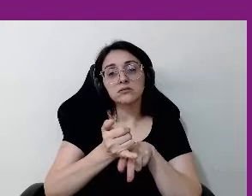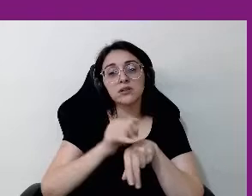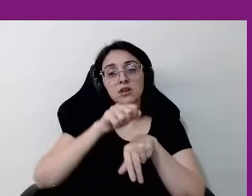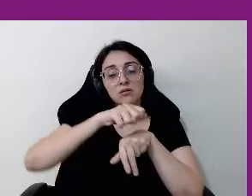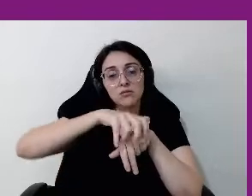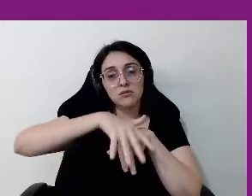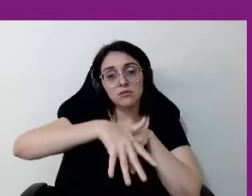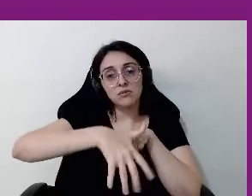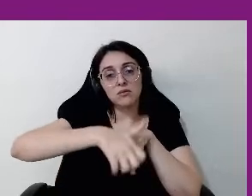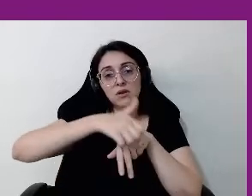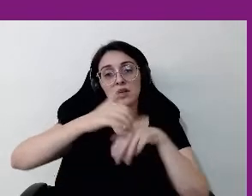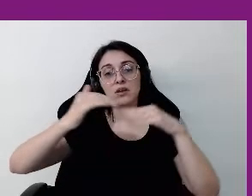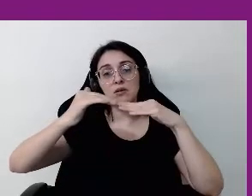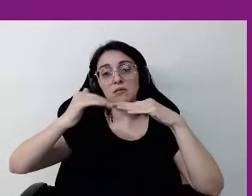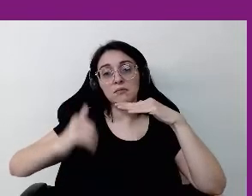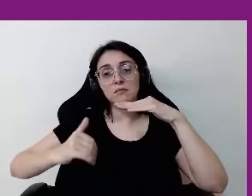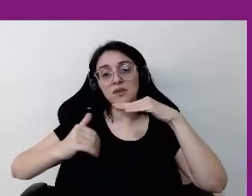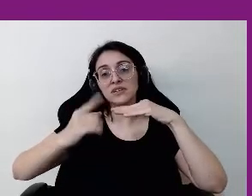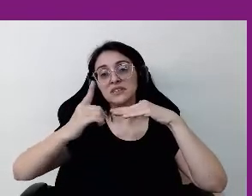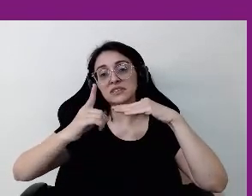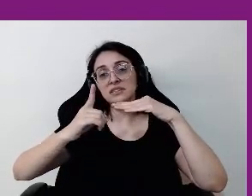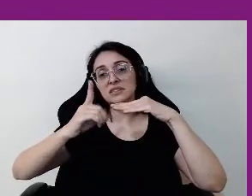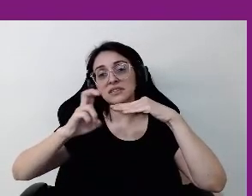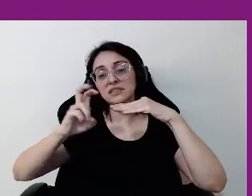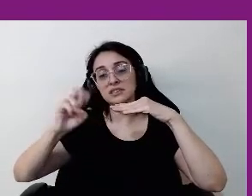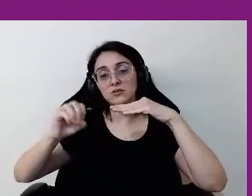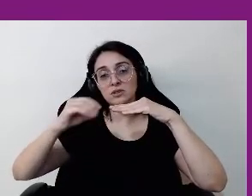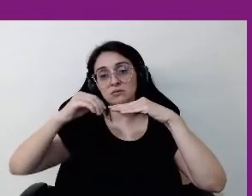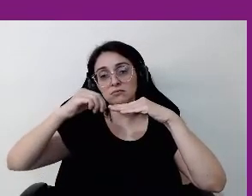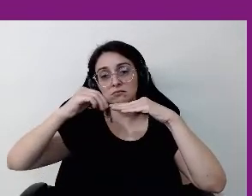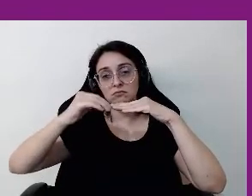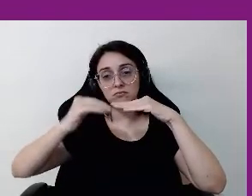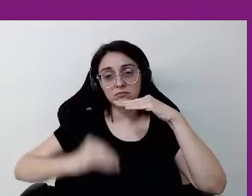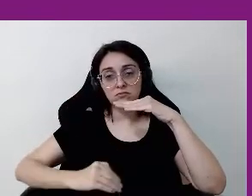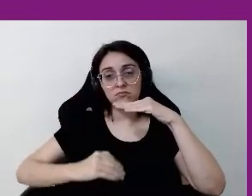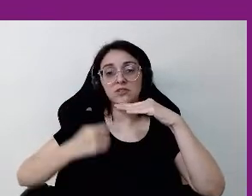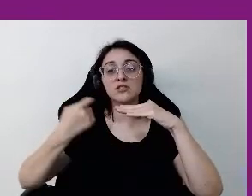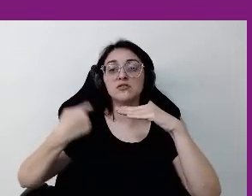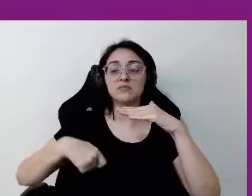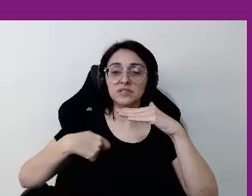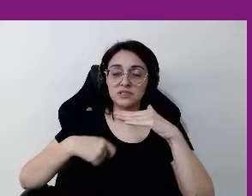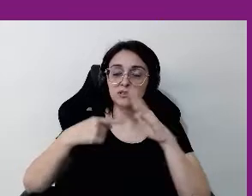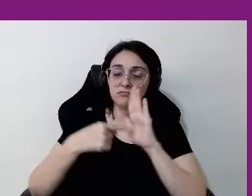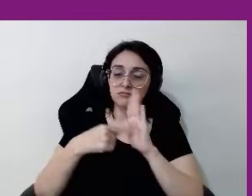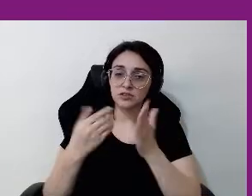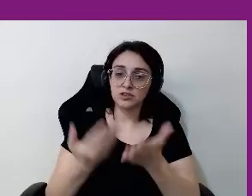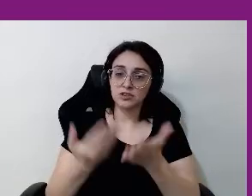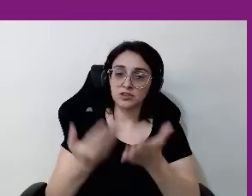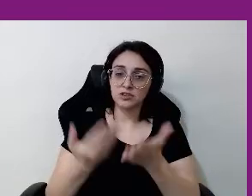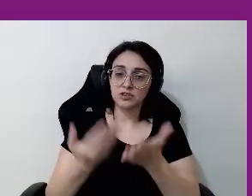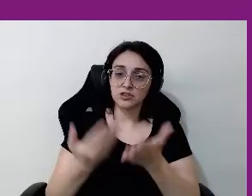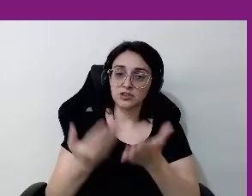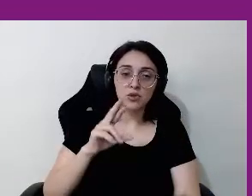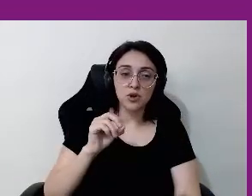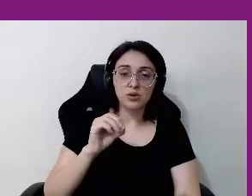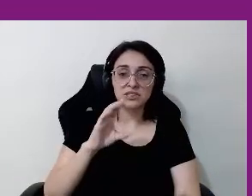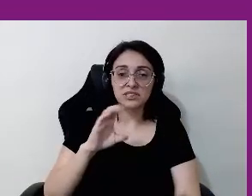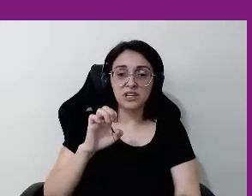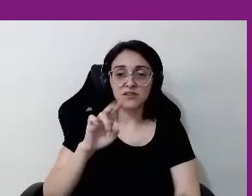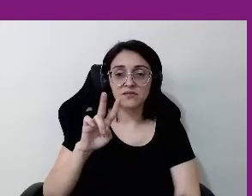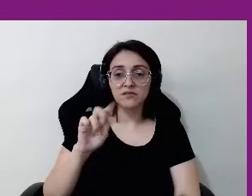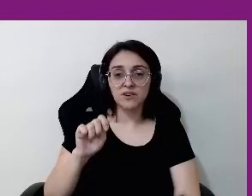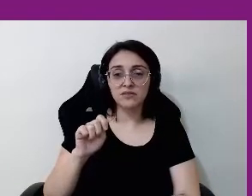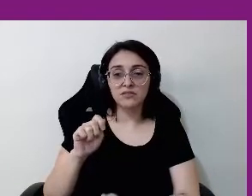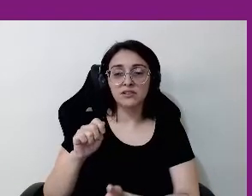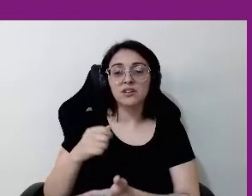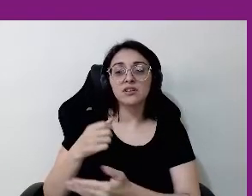FO2 abaixo de 150, não se tem dúvida, depois do ProSeva, o estudo ProSeva, que foi publicado no New